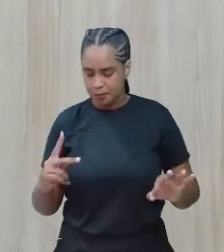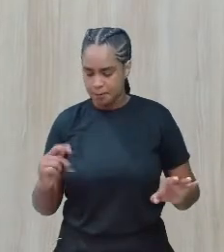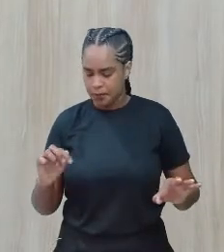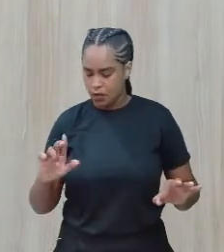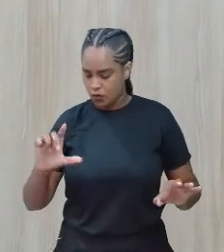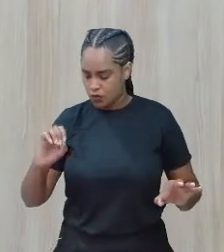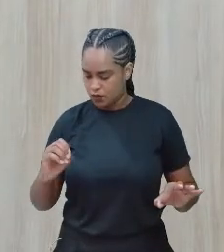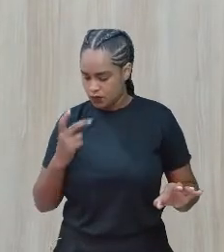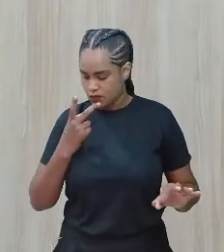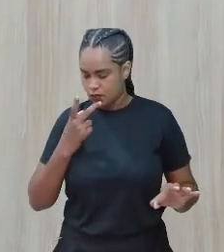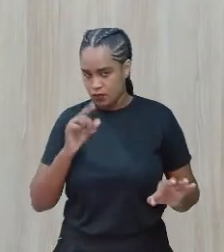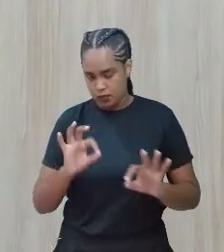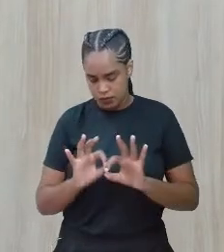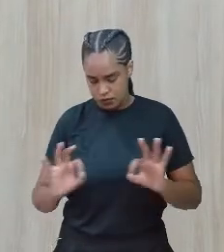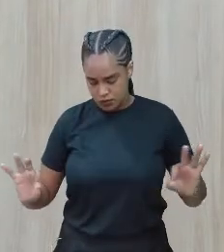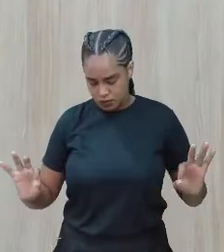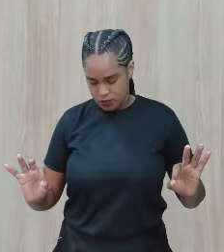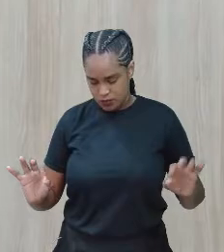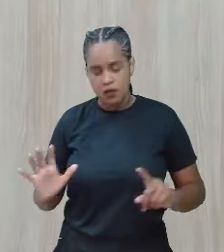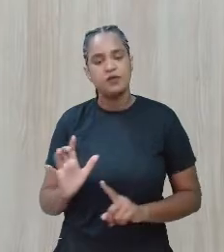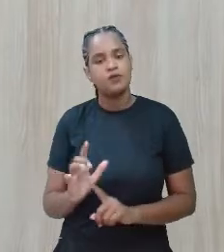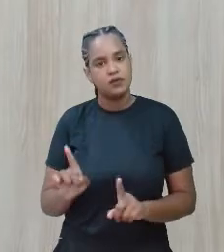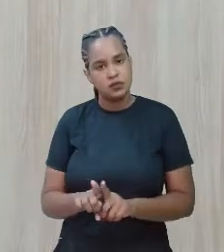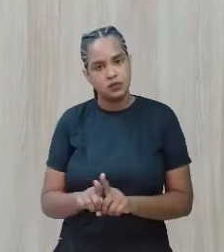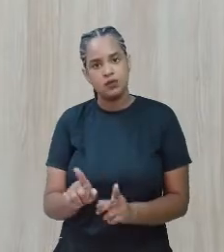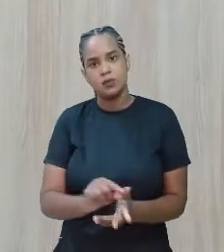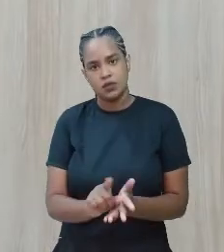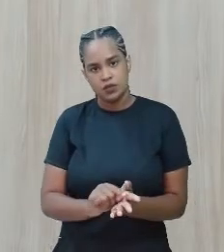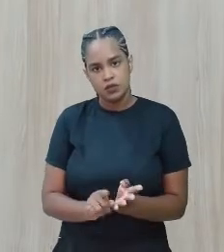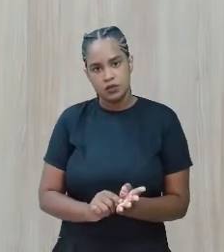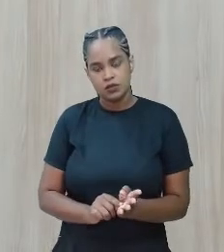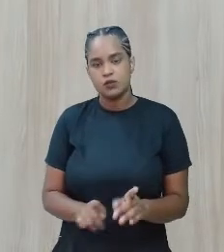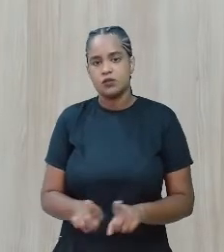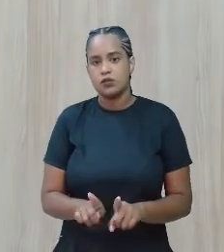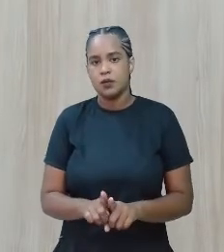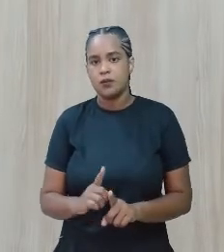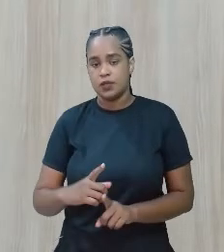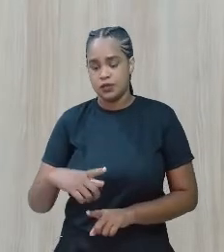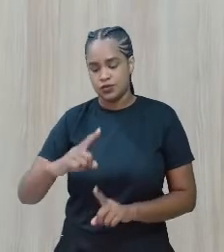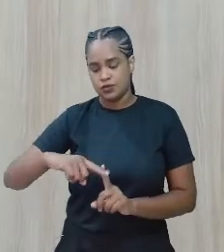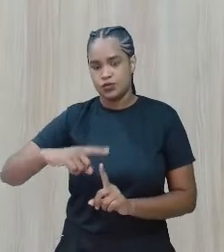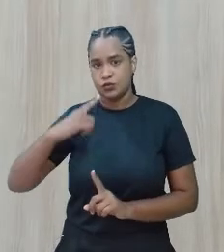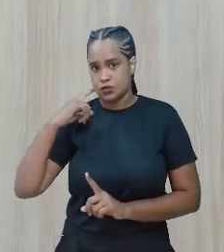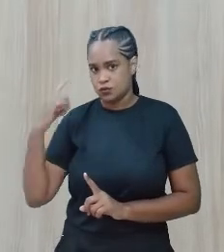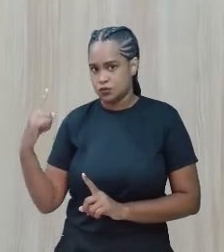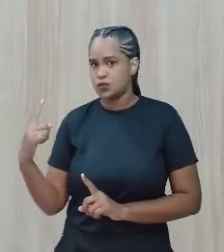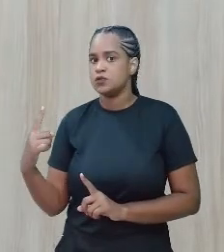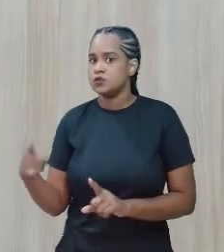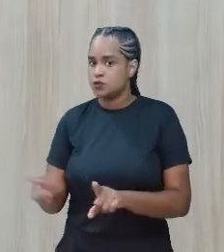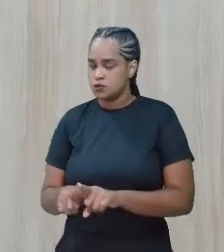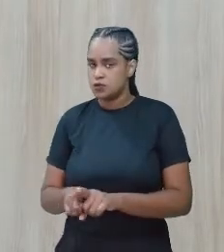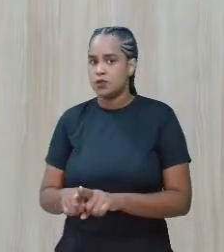o tamanho do instrumento influencia na escolha. E isso influencia também na sonoridade. Tá? Instrumentos maiores, como é o